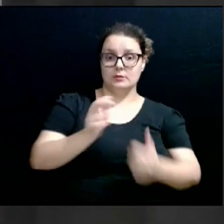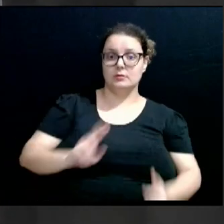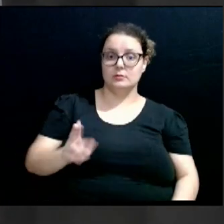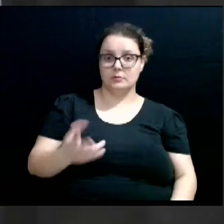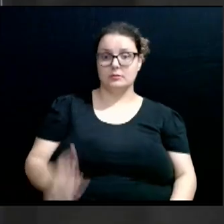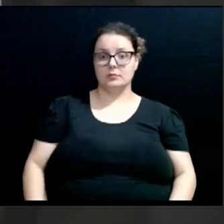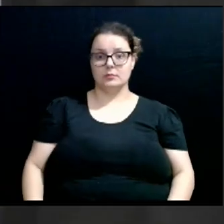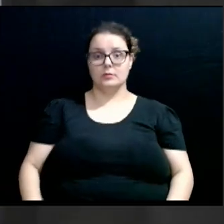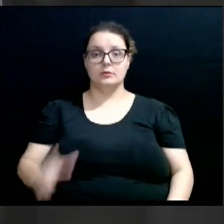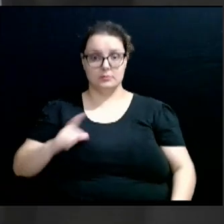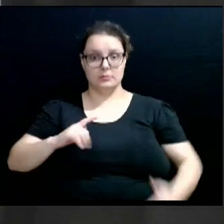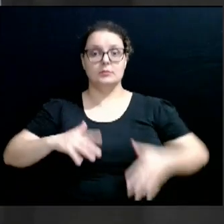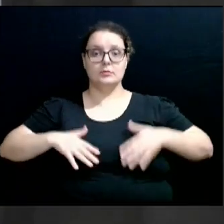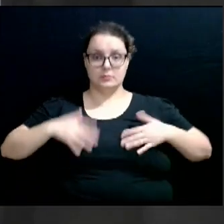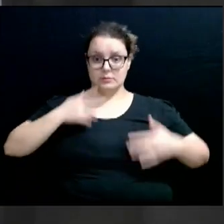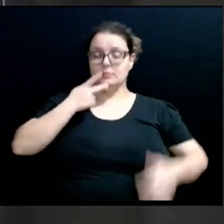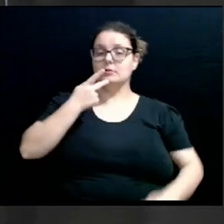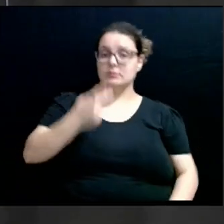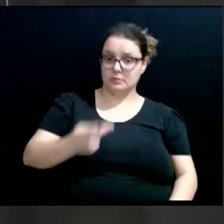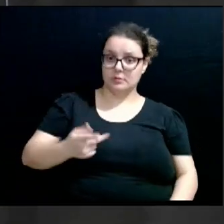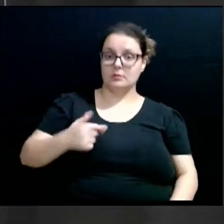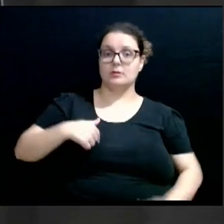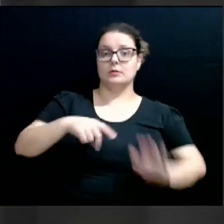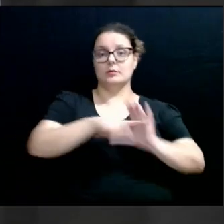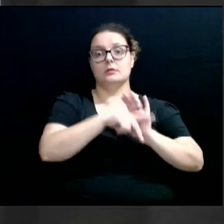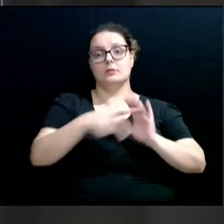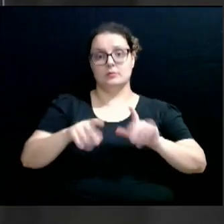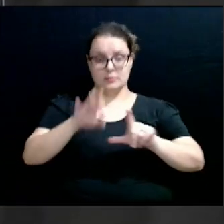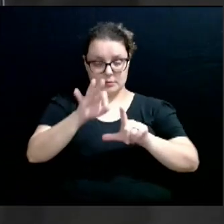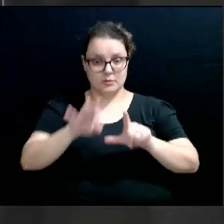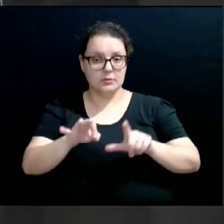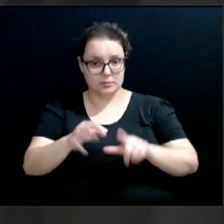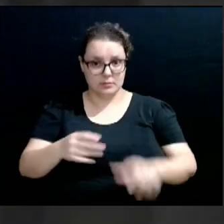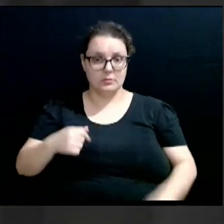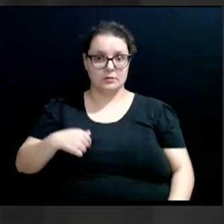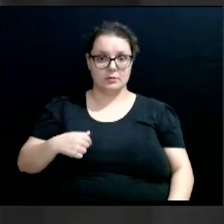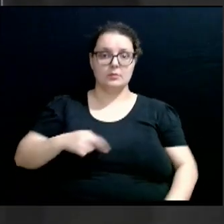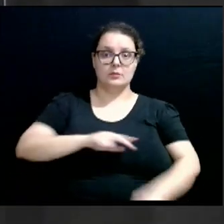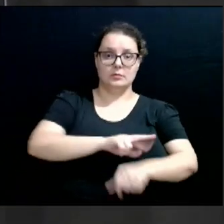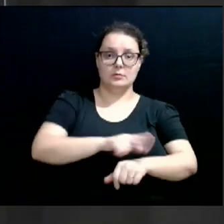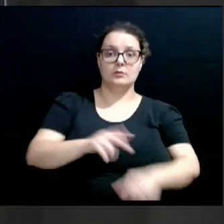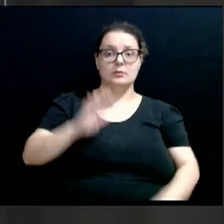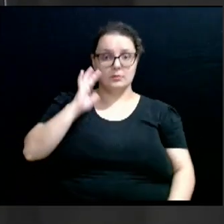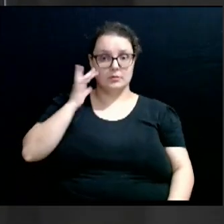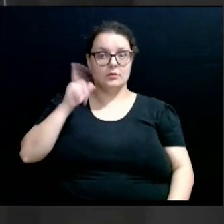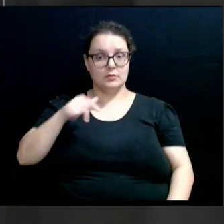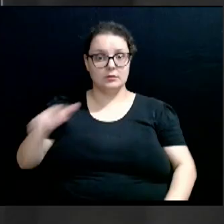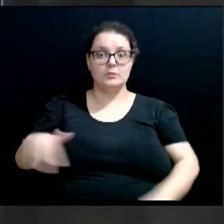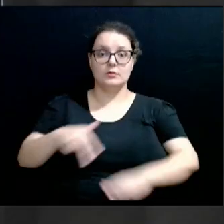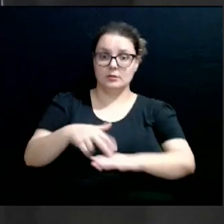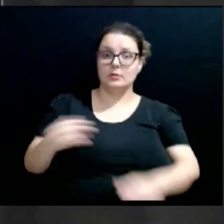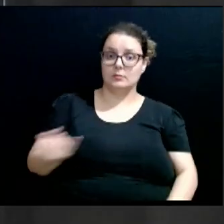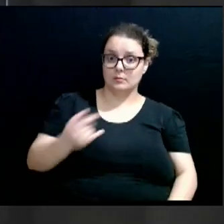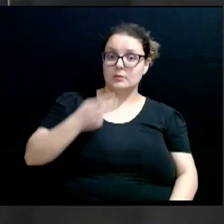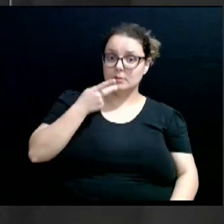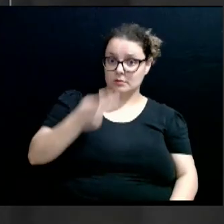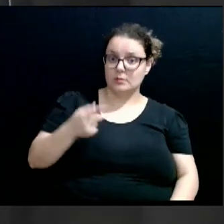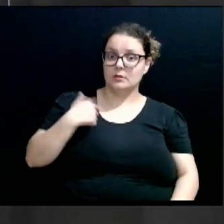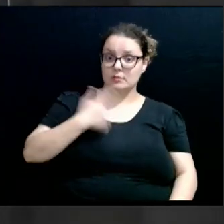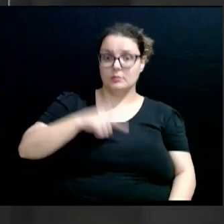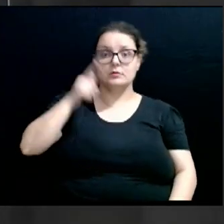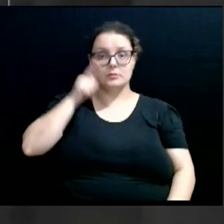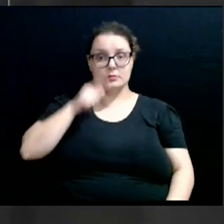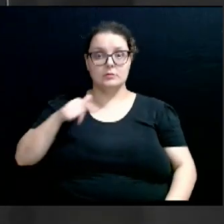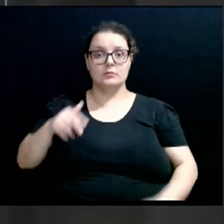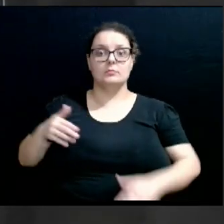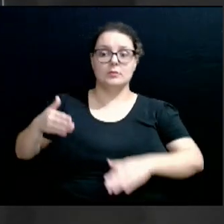que eu faço parte da política de cotas raciais, né, eu acho que é um lugar muito importante para dizer, olha, a gente está conseguindo